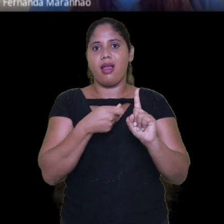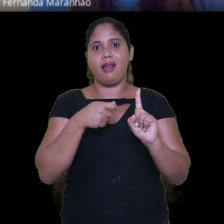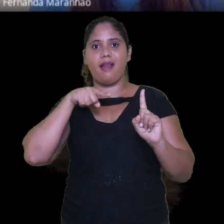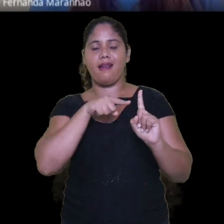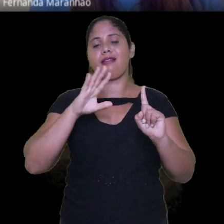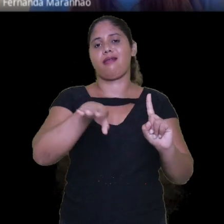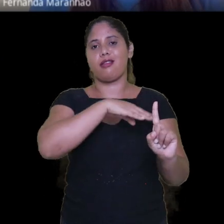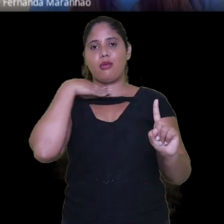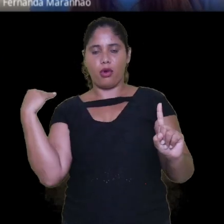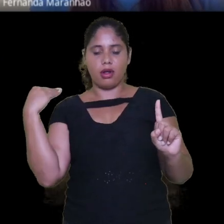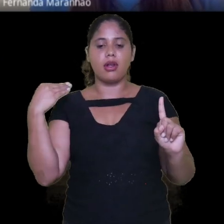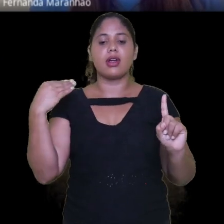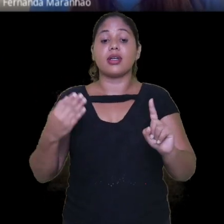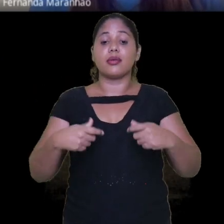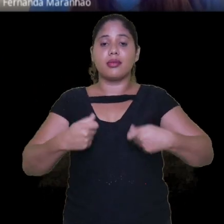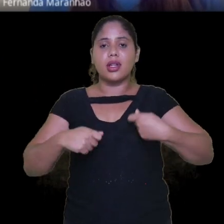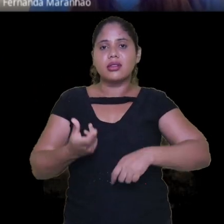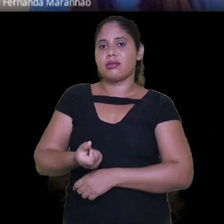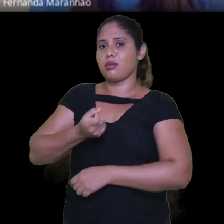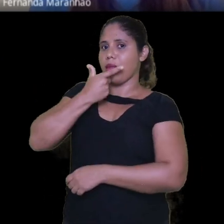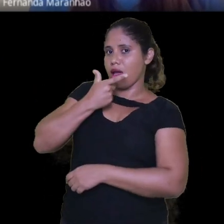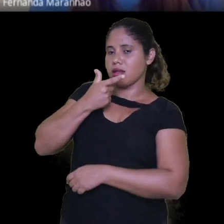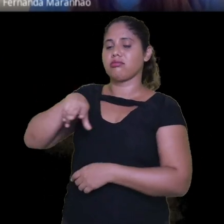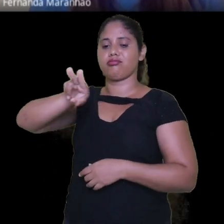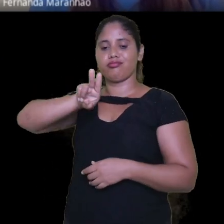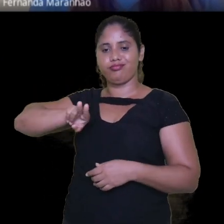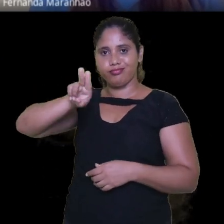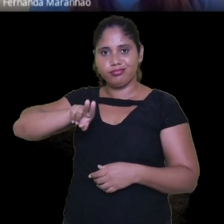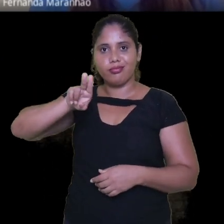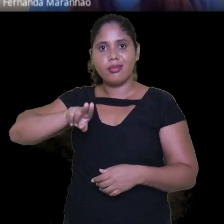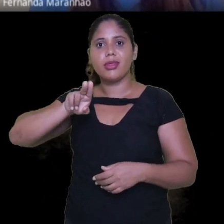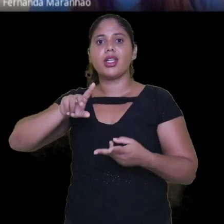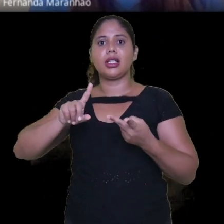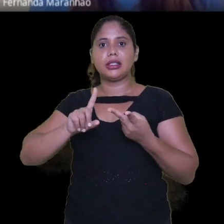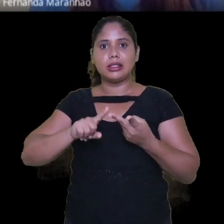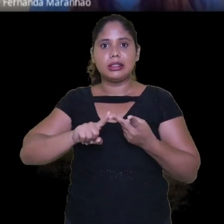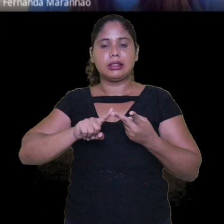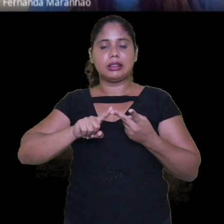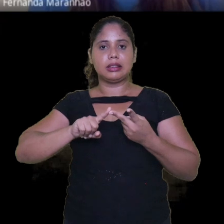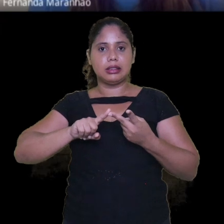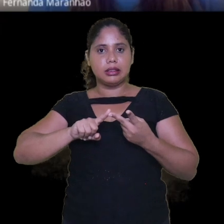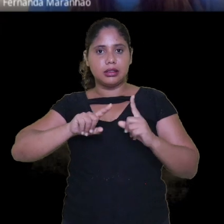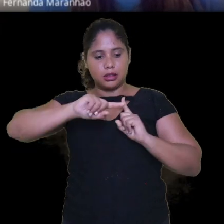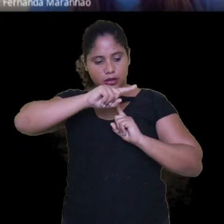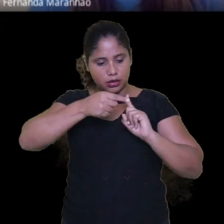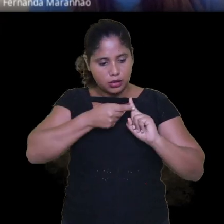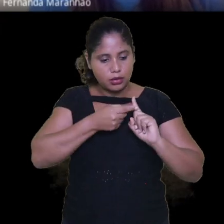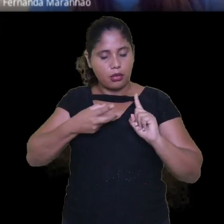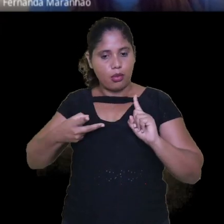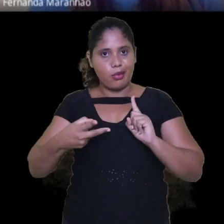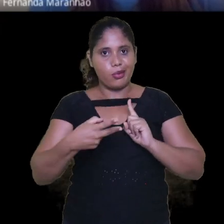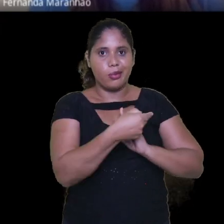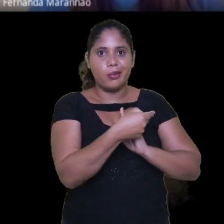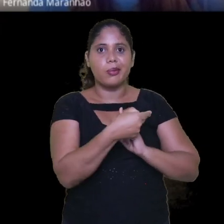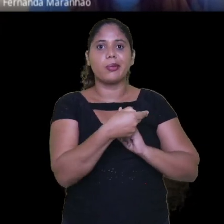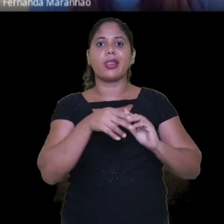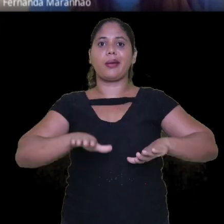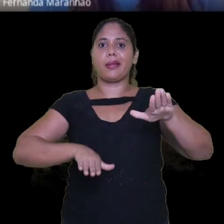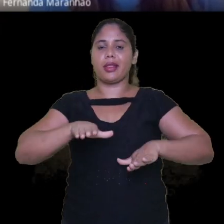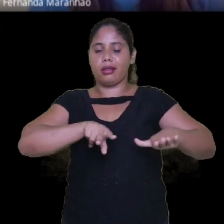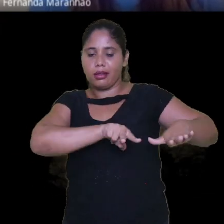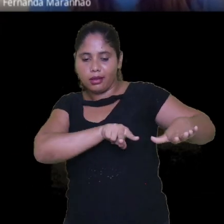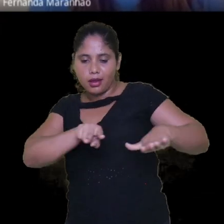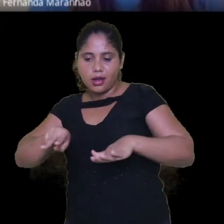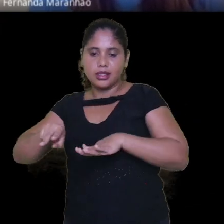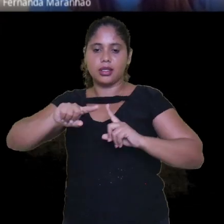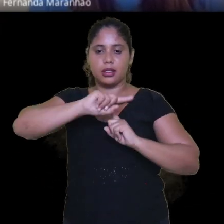mas intraútero seu crescimento é aquém do esperado por alguma condição ambiental, e essa condição ambiental em discussão neste